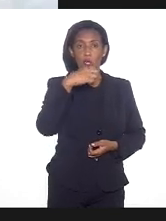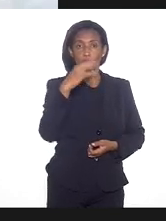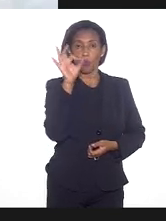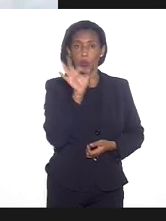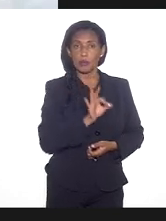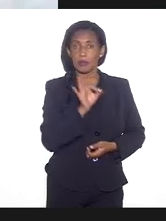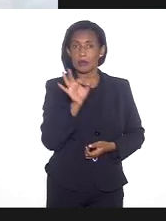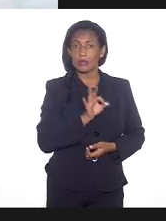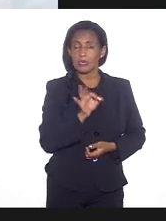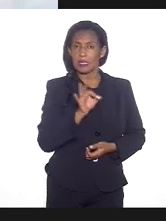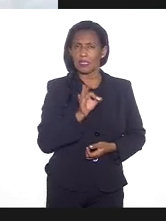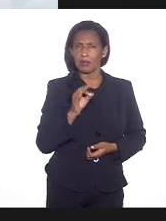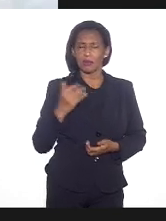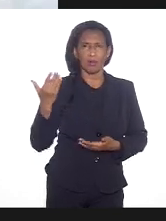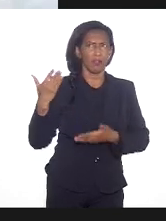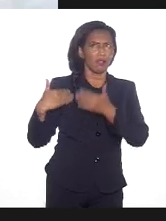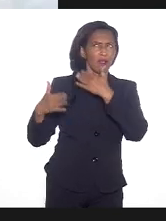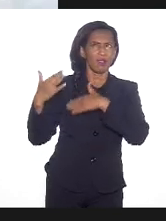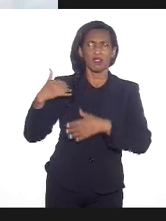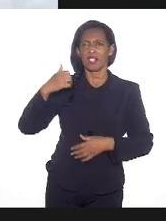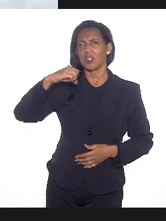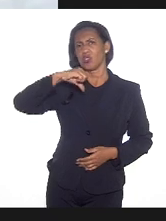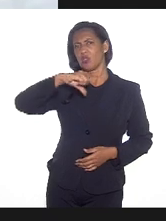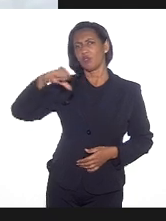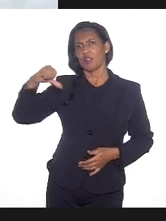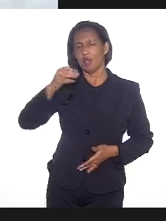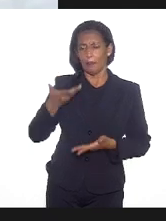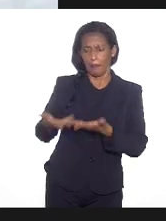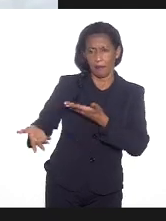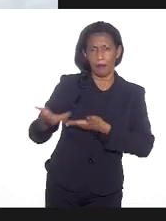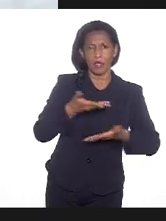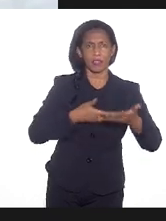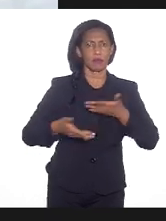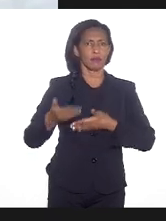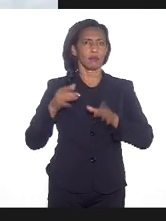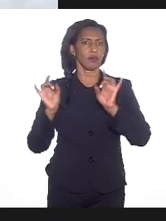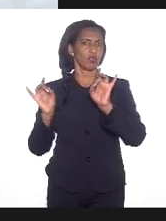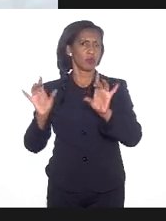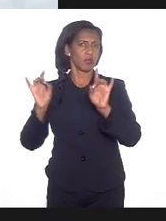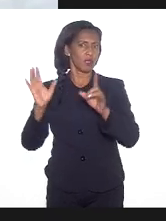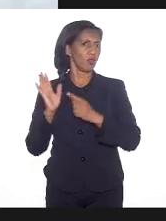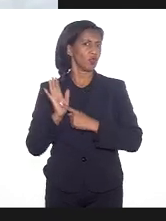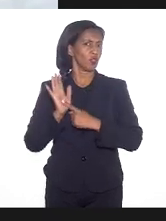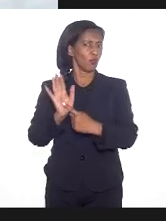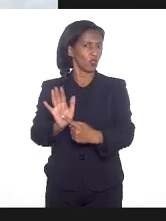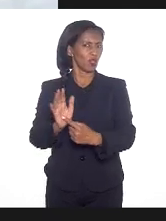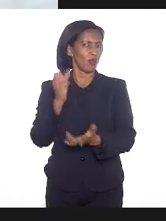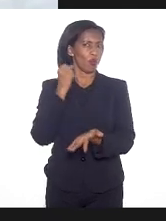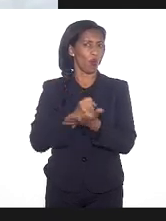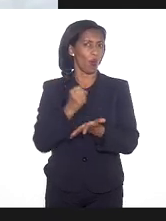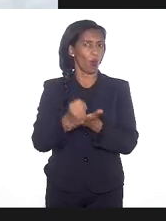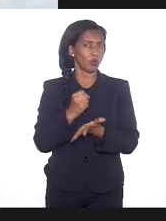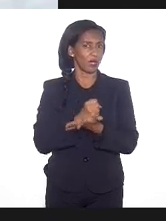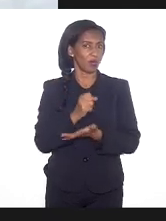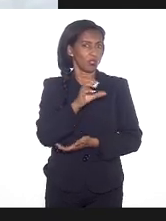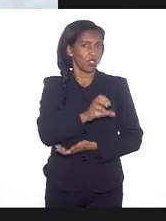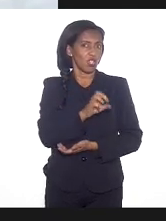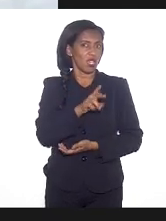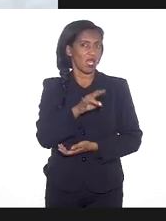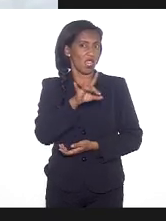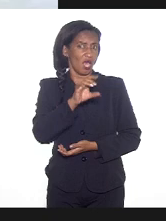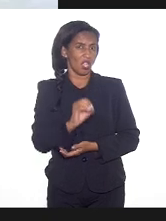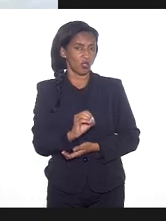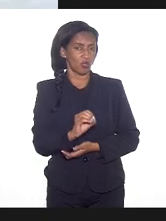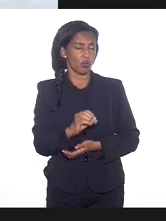Estado. Desde 99, os royalties e participações especiais já apresentavam contrato de cessão de créditos, ou